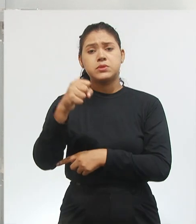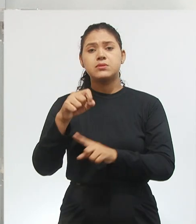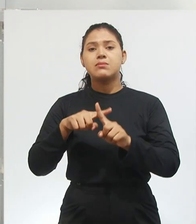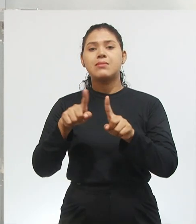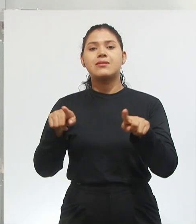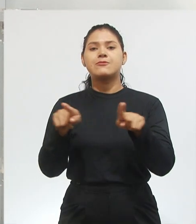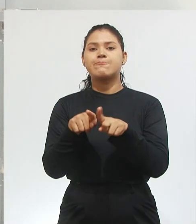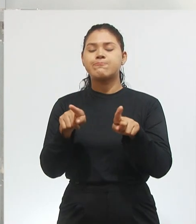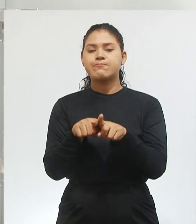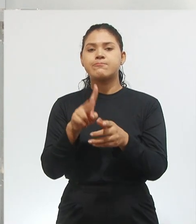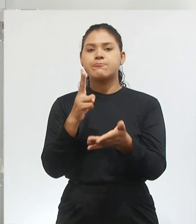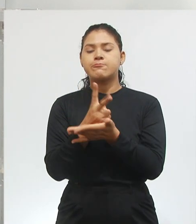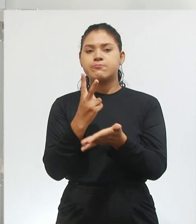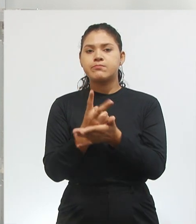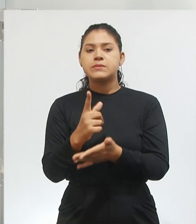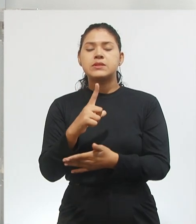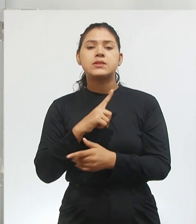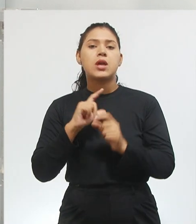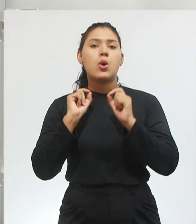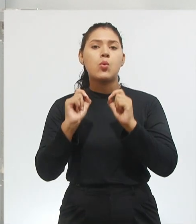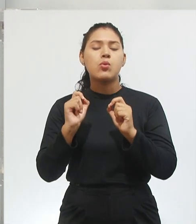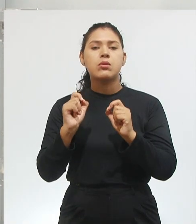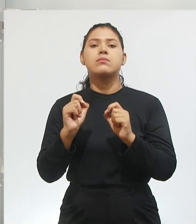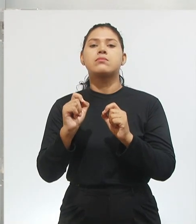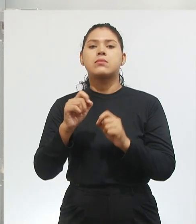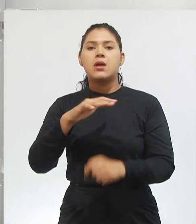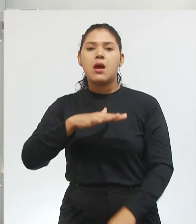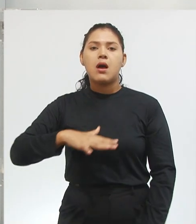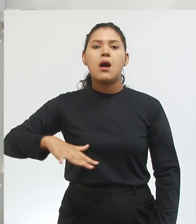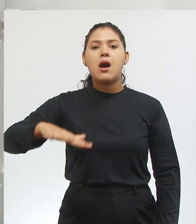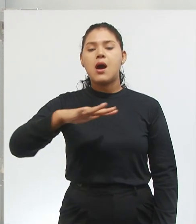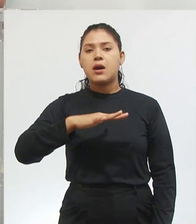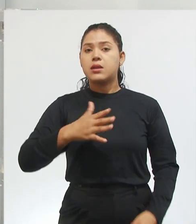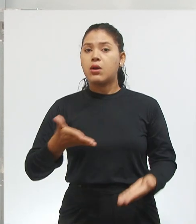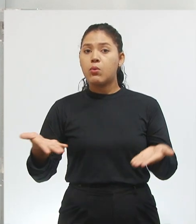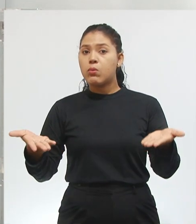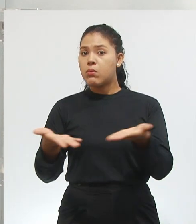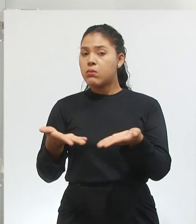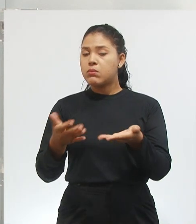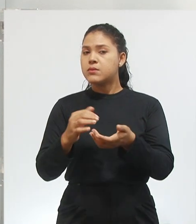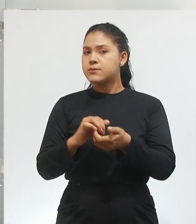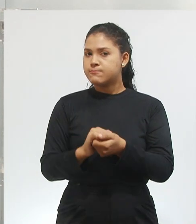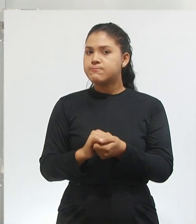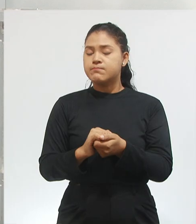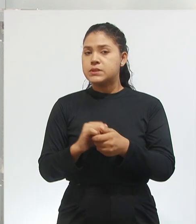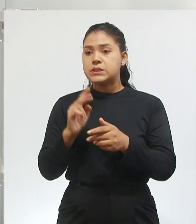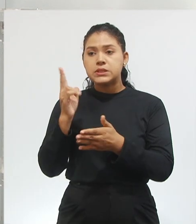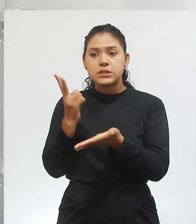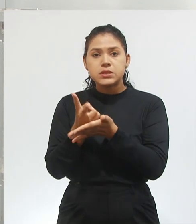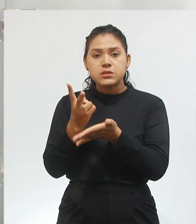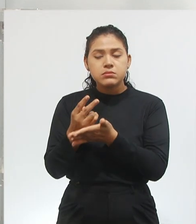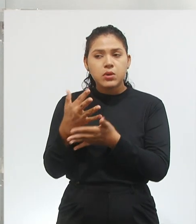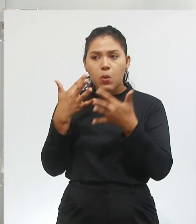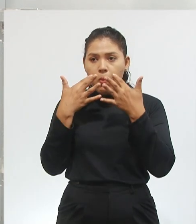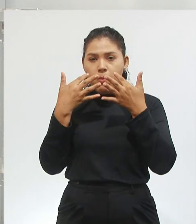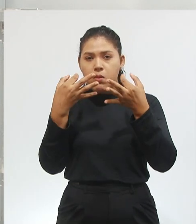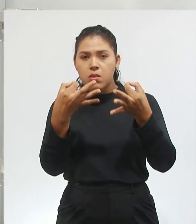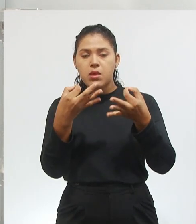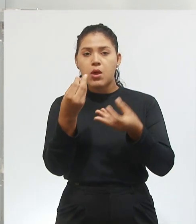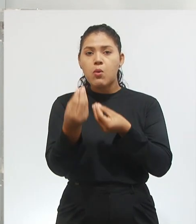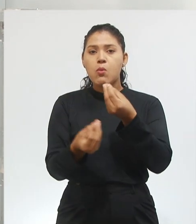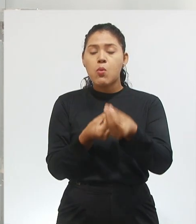mas a todo tempo ela precisa estar antenada ao mercado a todo tempo ela precisa estar antenada às